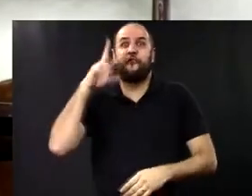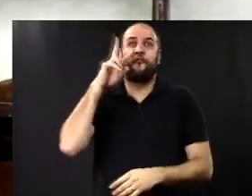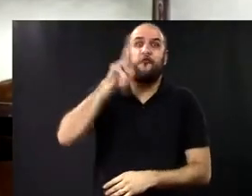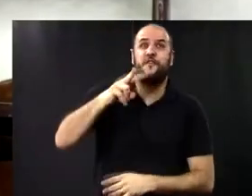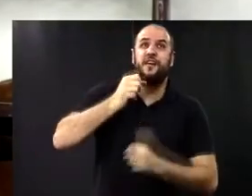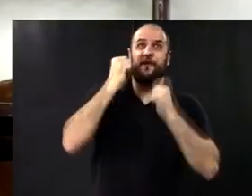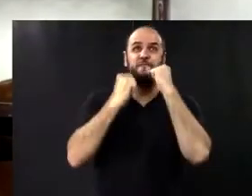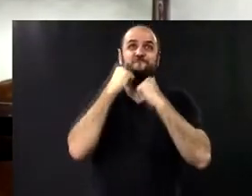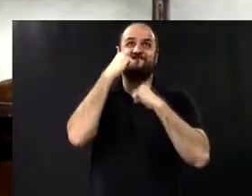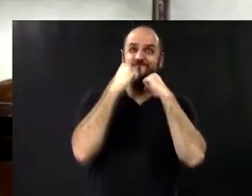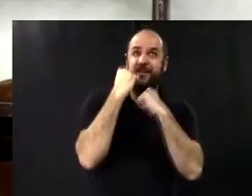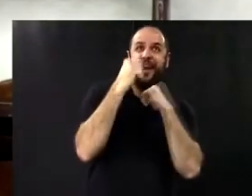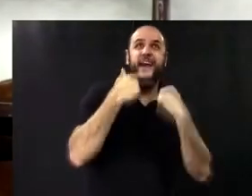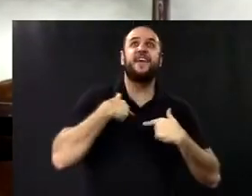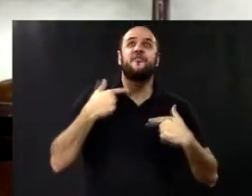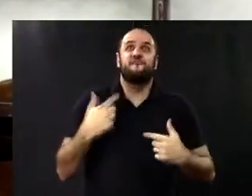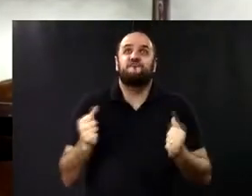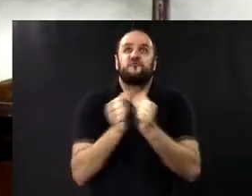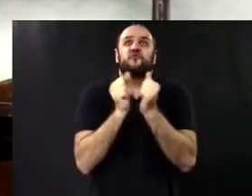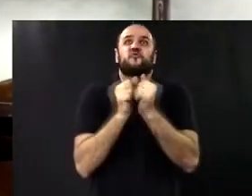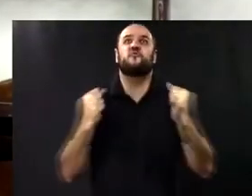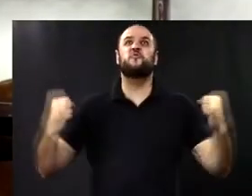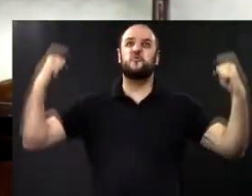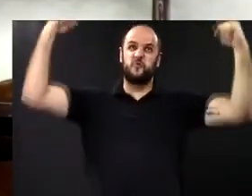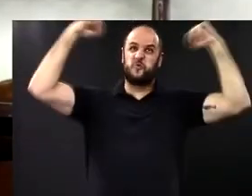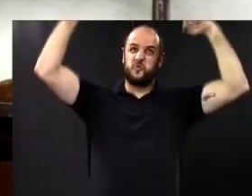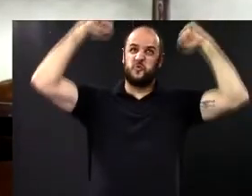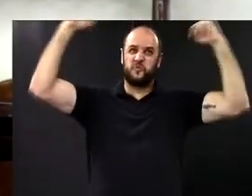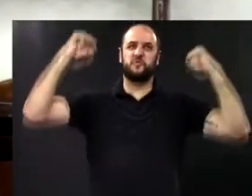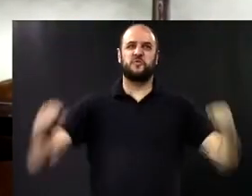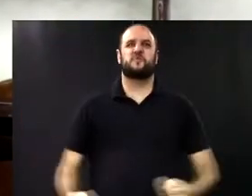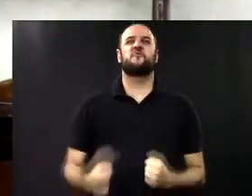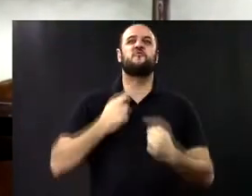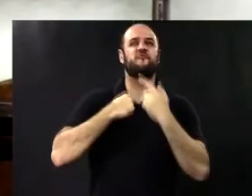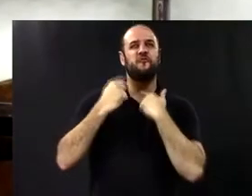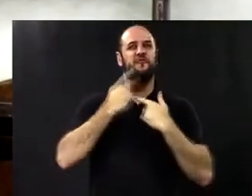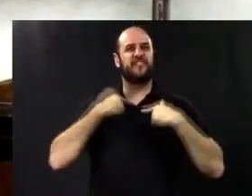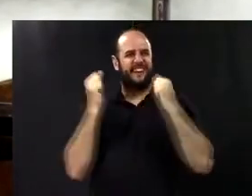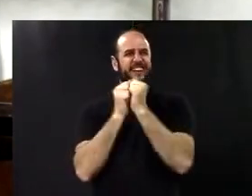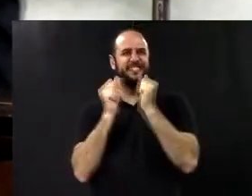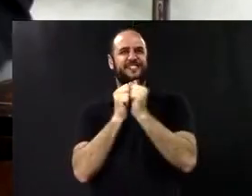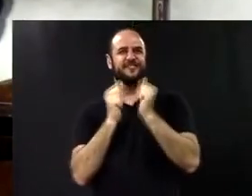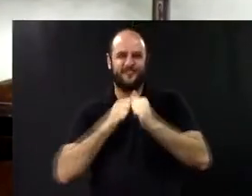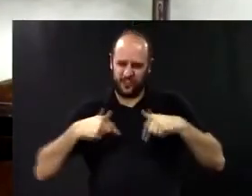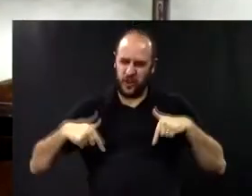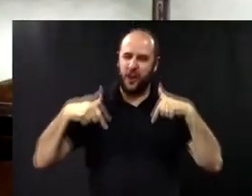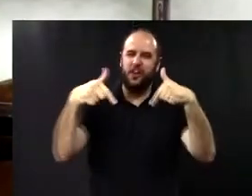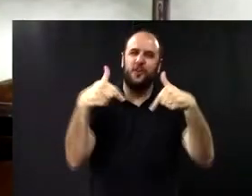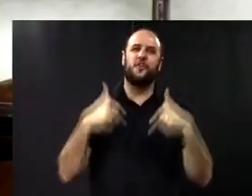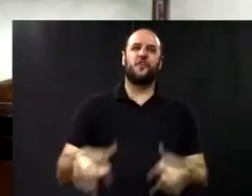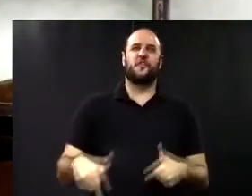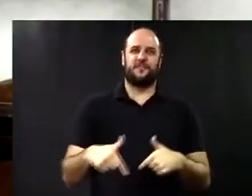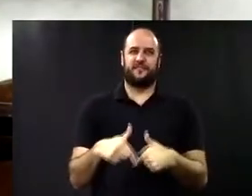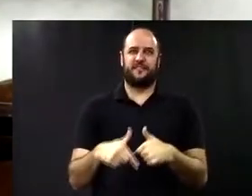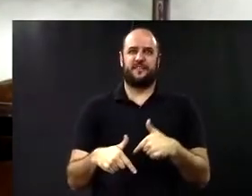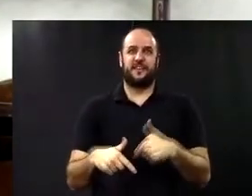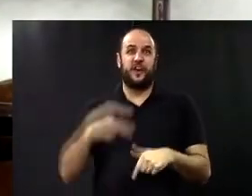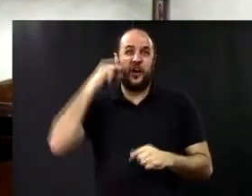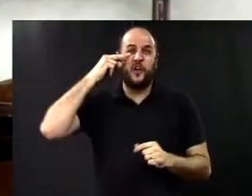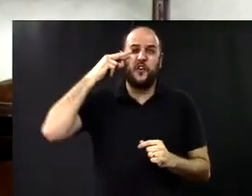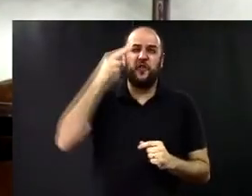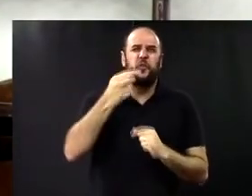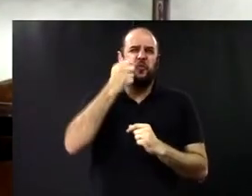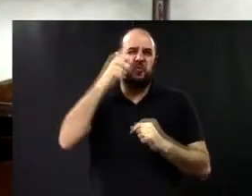ali também levantar os braços e querer também junto com ele lutar, principalmente quando ele estava